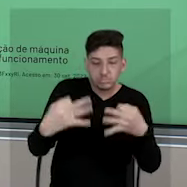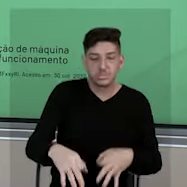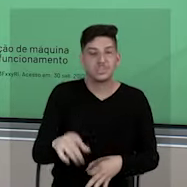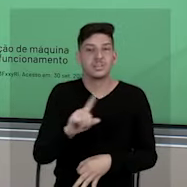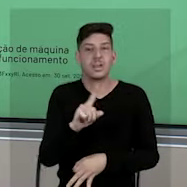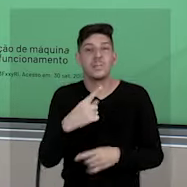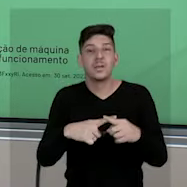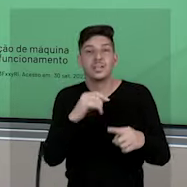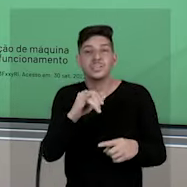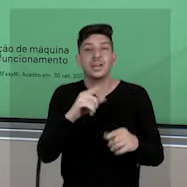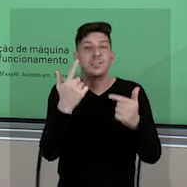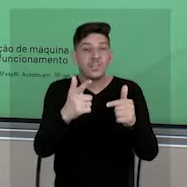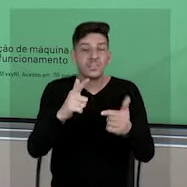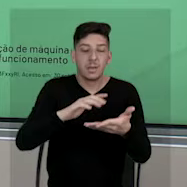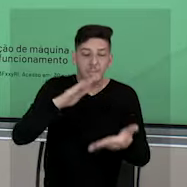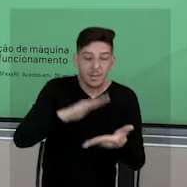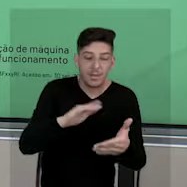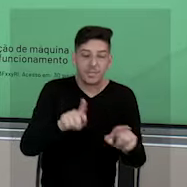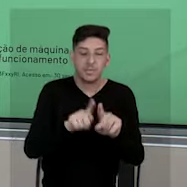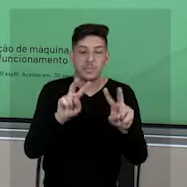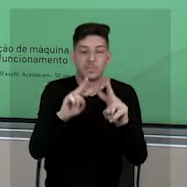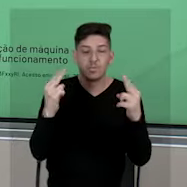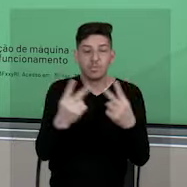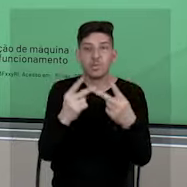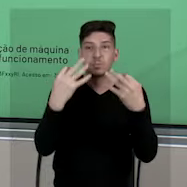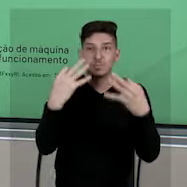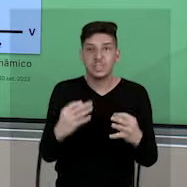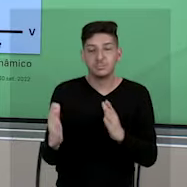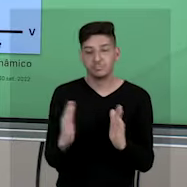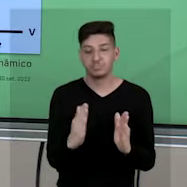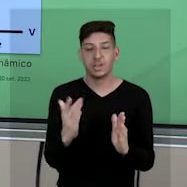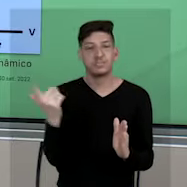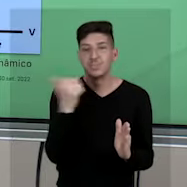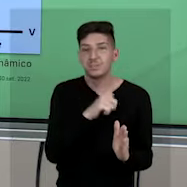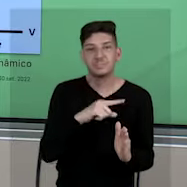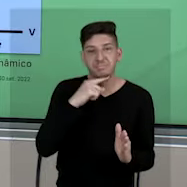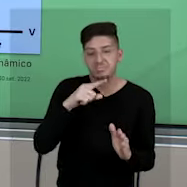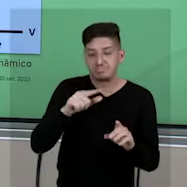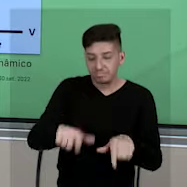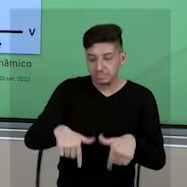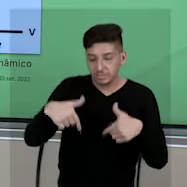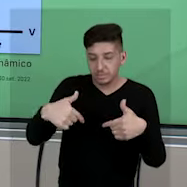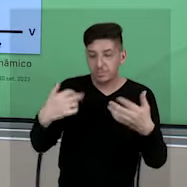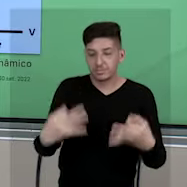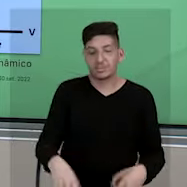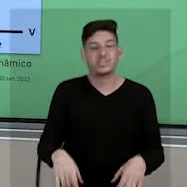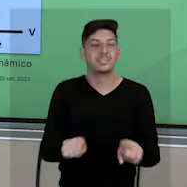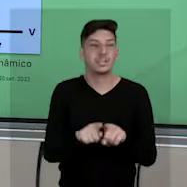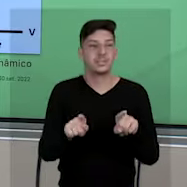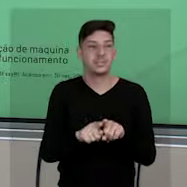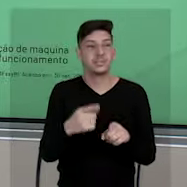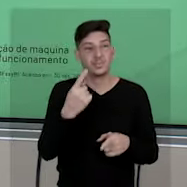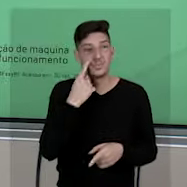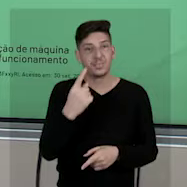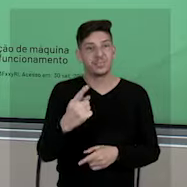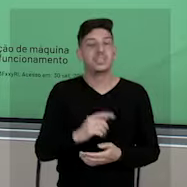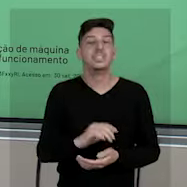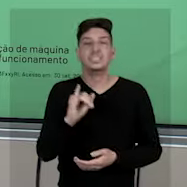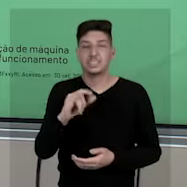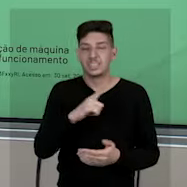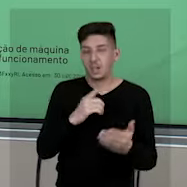que deve ter naquele ciclo ali, você não vai gerar o trabalho da maneira correta. Então, quando a gente olha só,